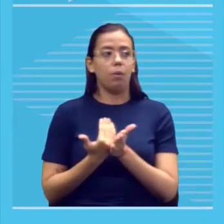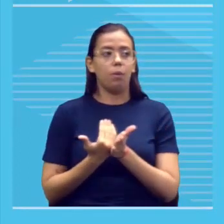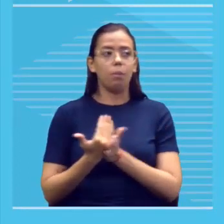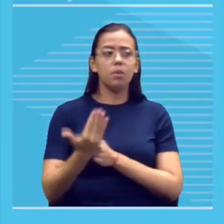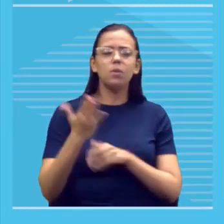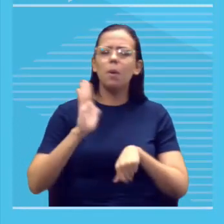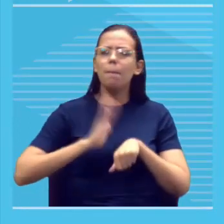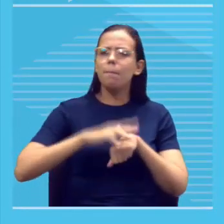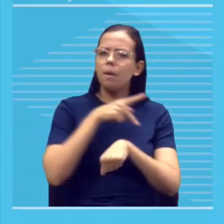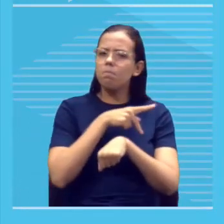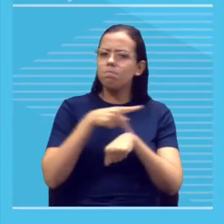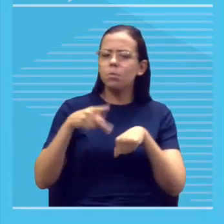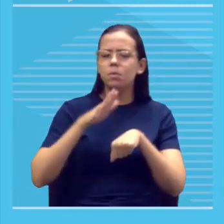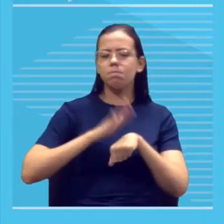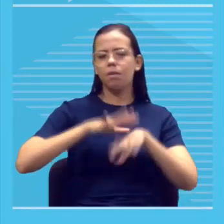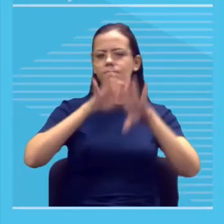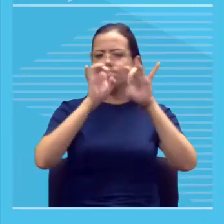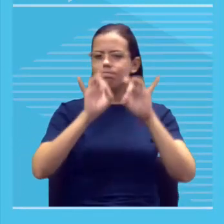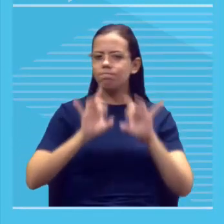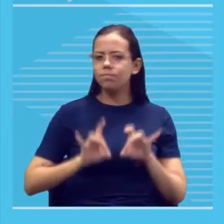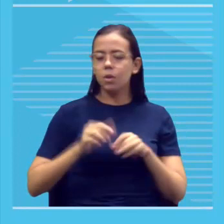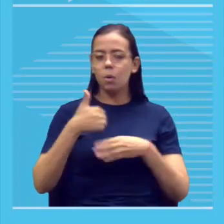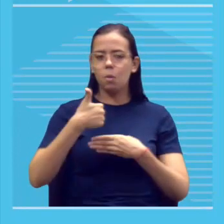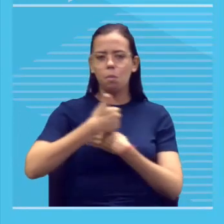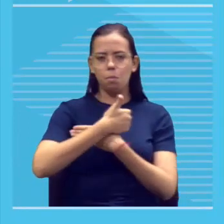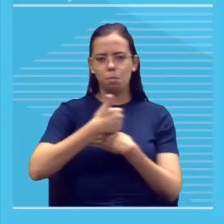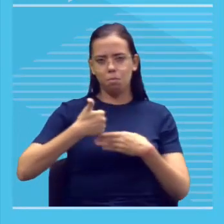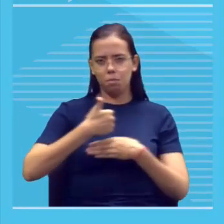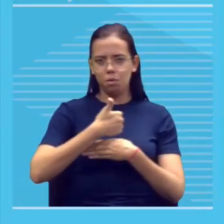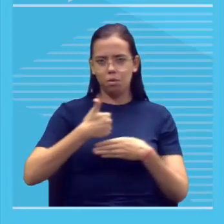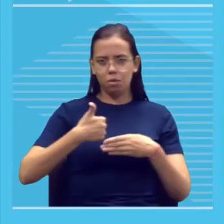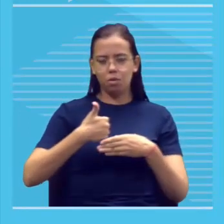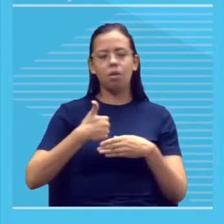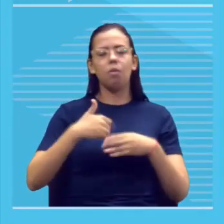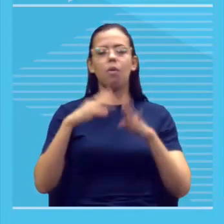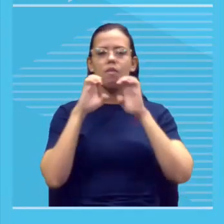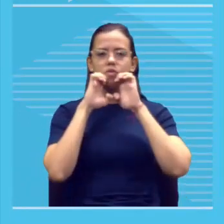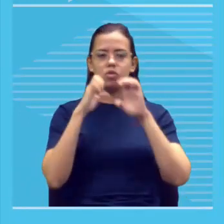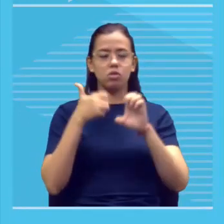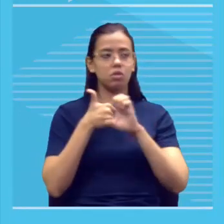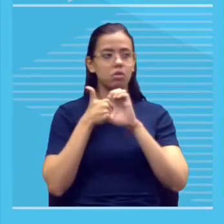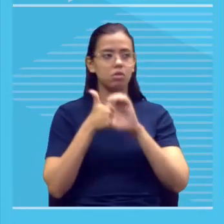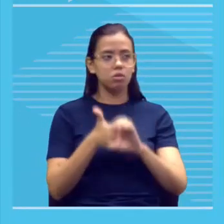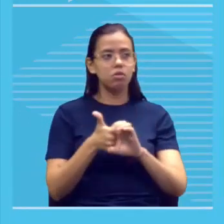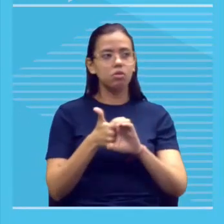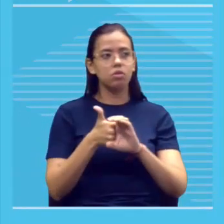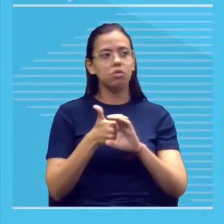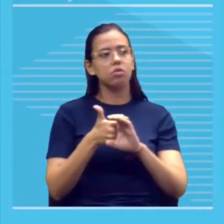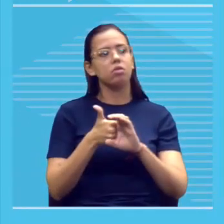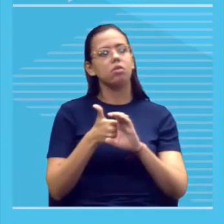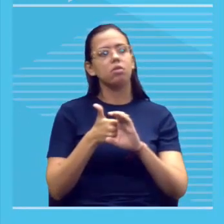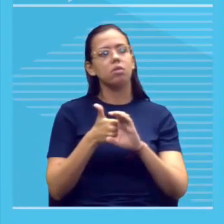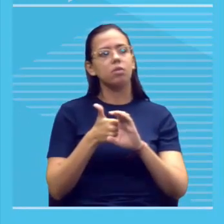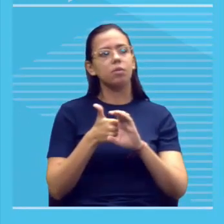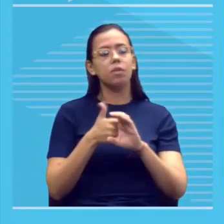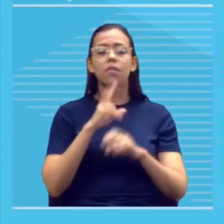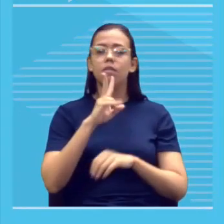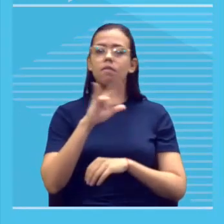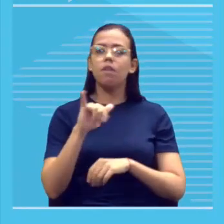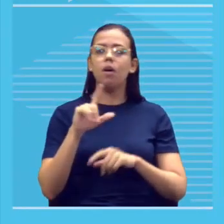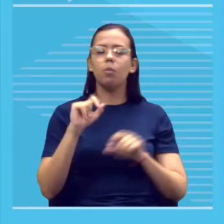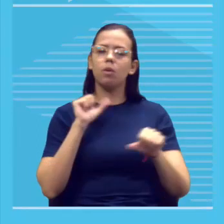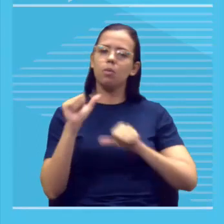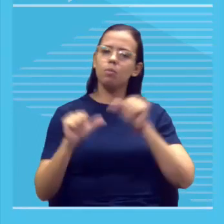mais Sublime moral evangélico Cristão moral é essa que há de